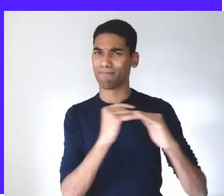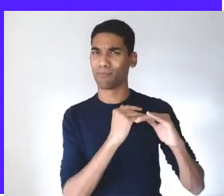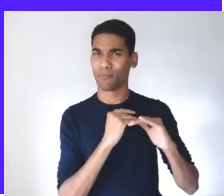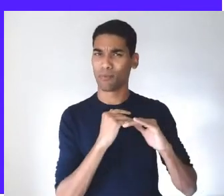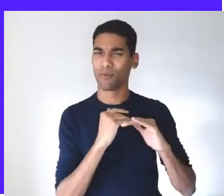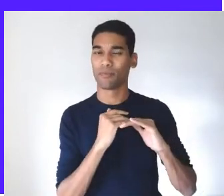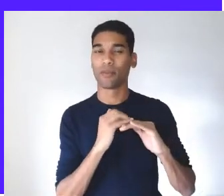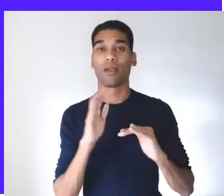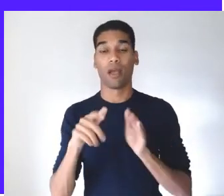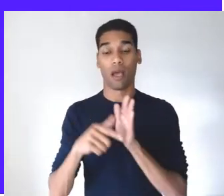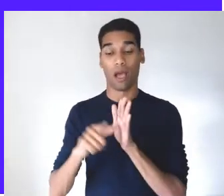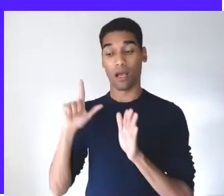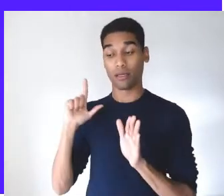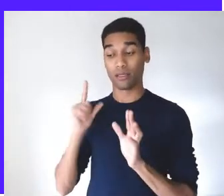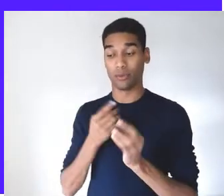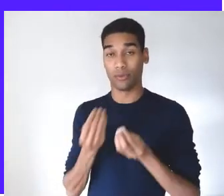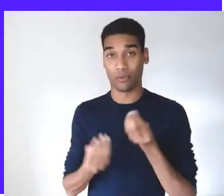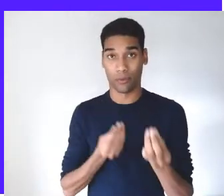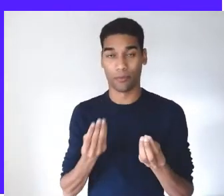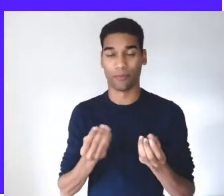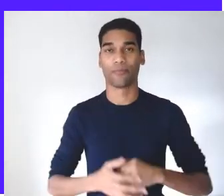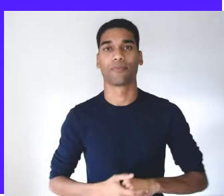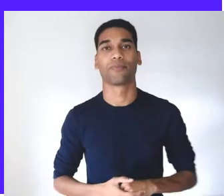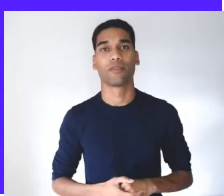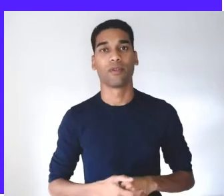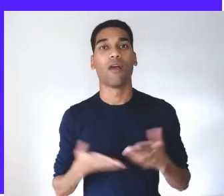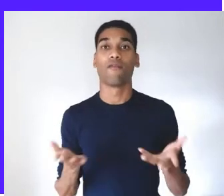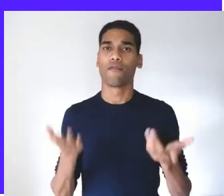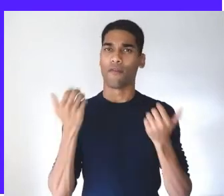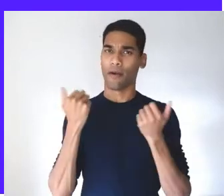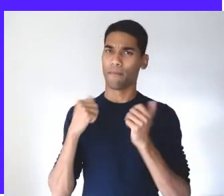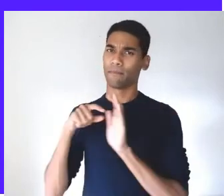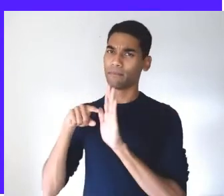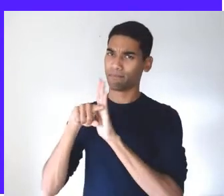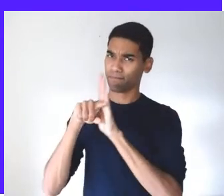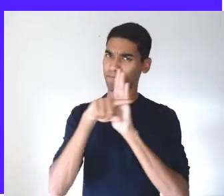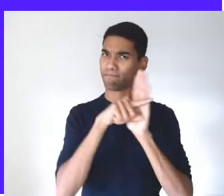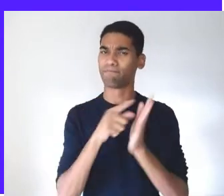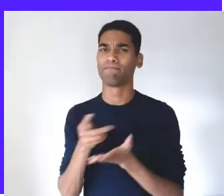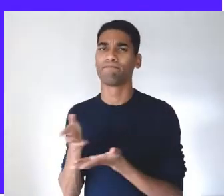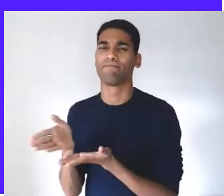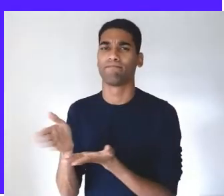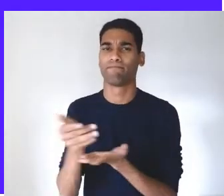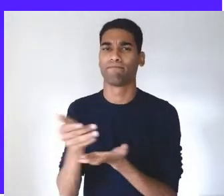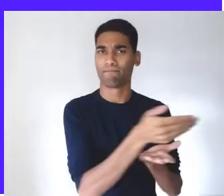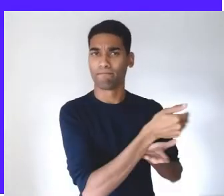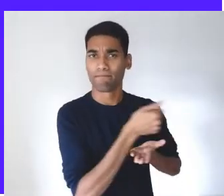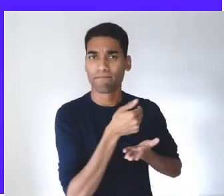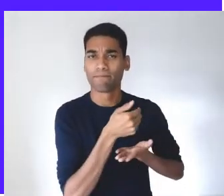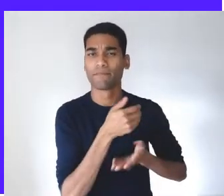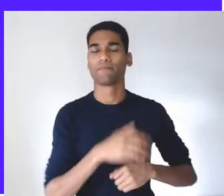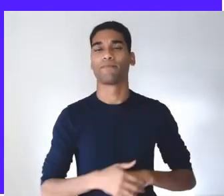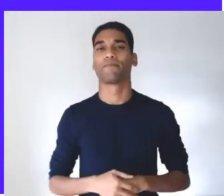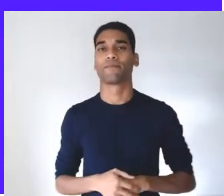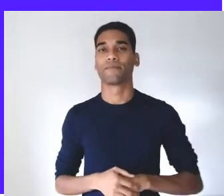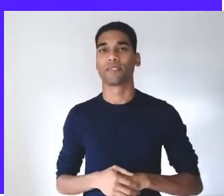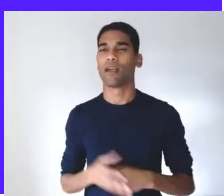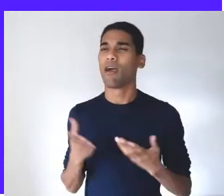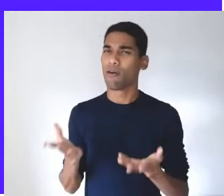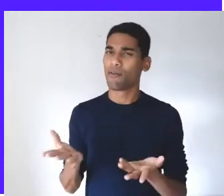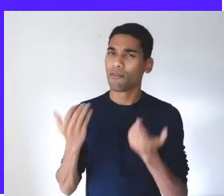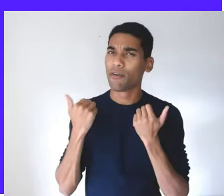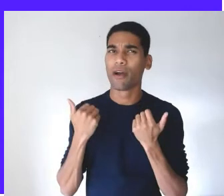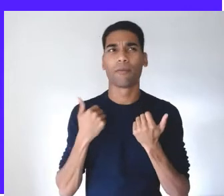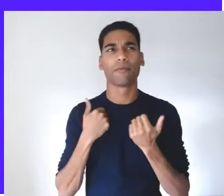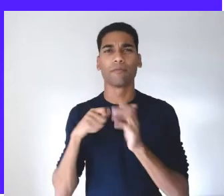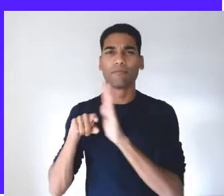de fazer um índice, né, com esse propósito, tentar olhar as desigualdades com um olhar mais